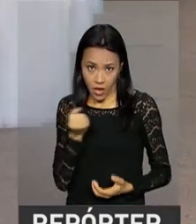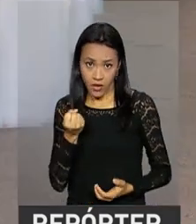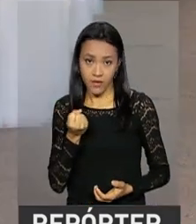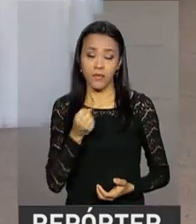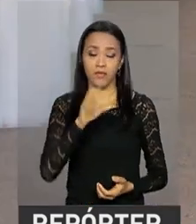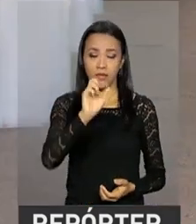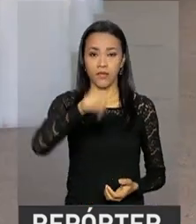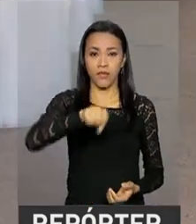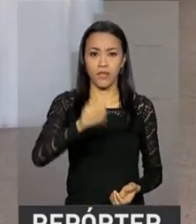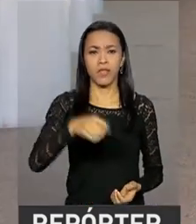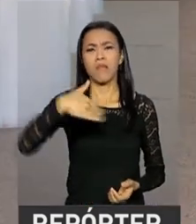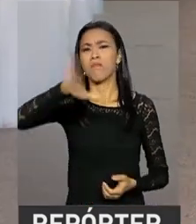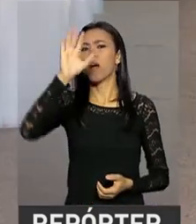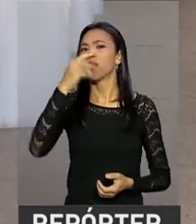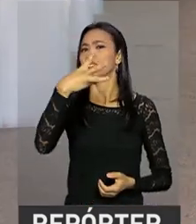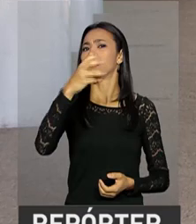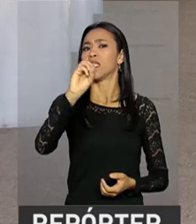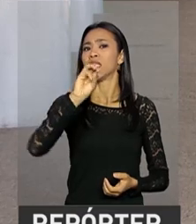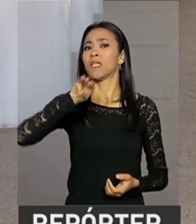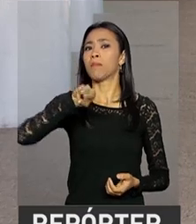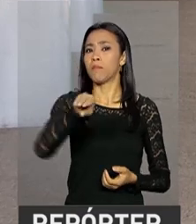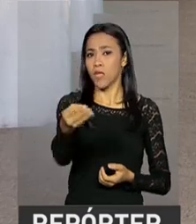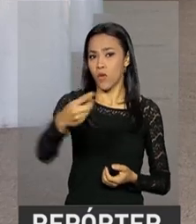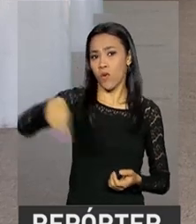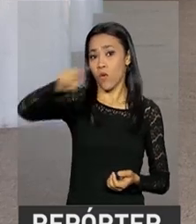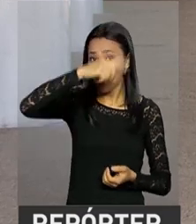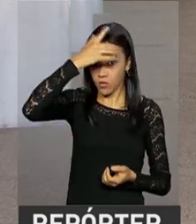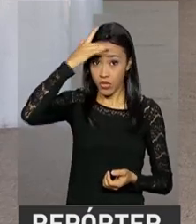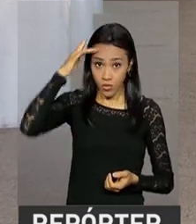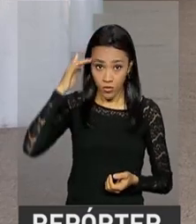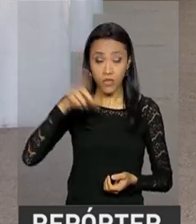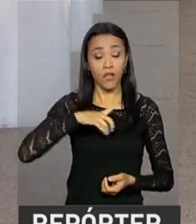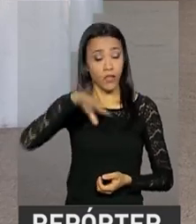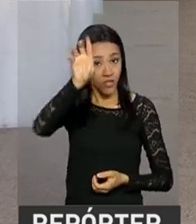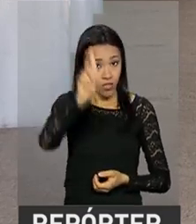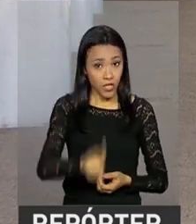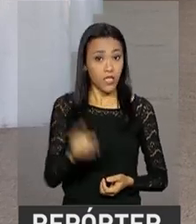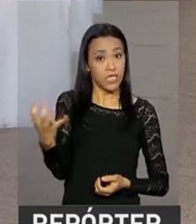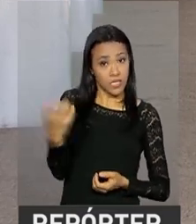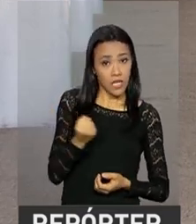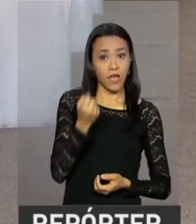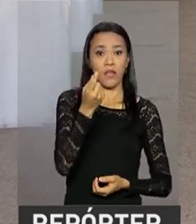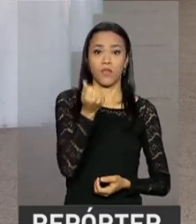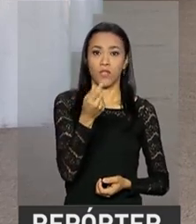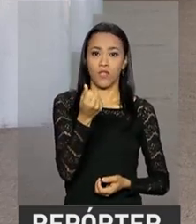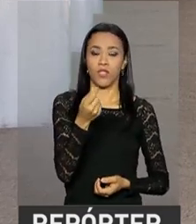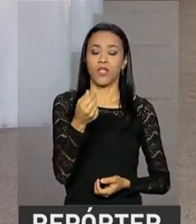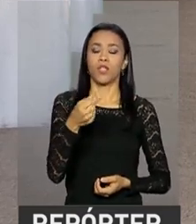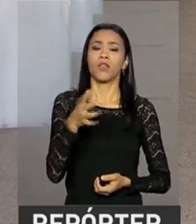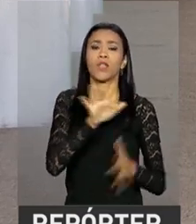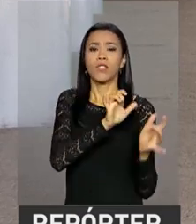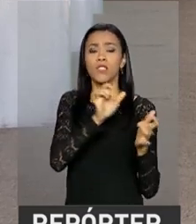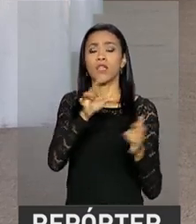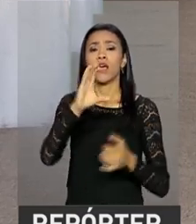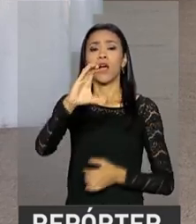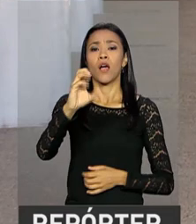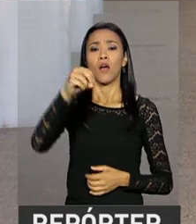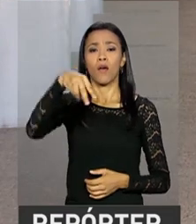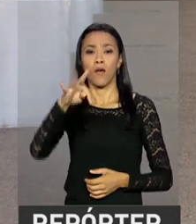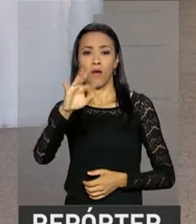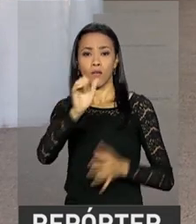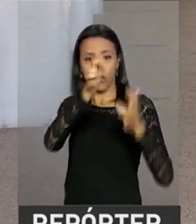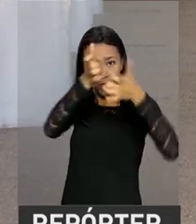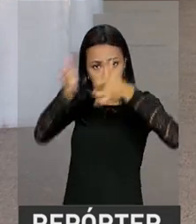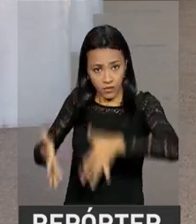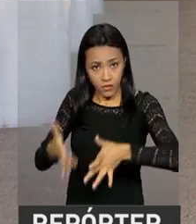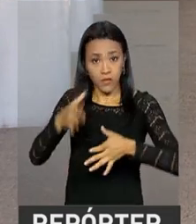Econômica Federal mais de 30 milhões de trabalhadores T direito ao saque as contas inativas do F GTS